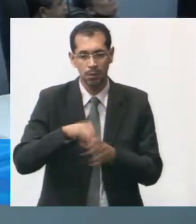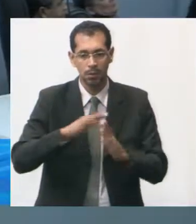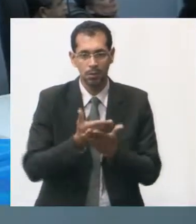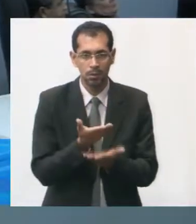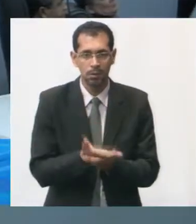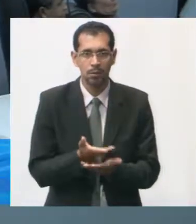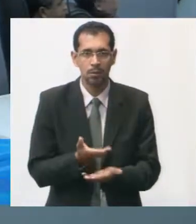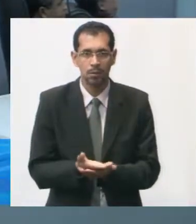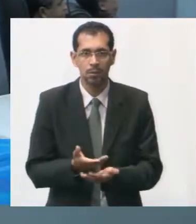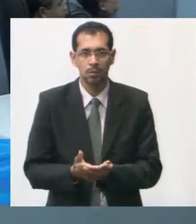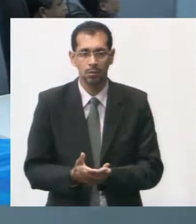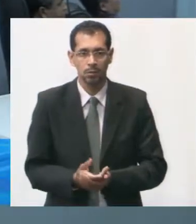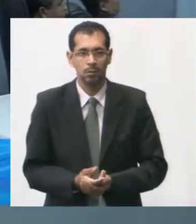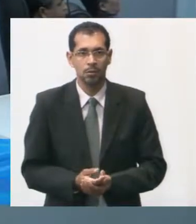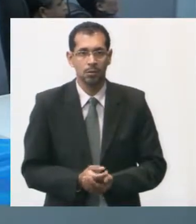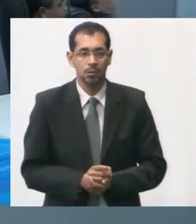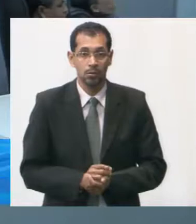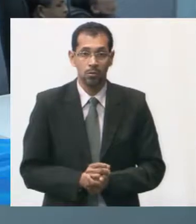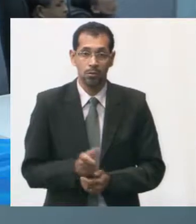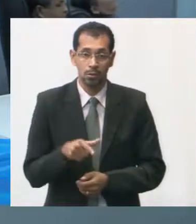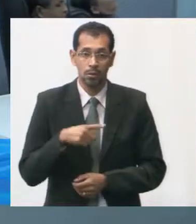Próximo vereador, Mazinho dos Anjos.